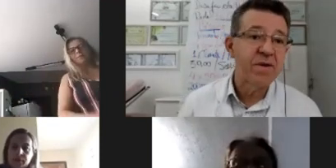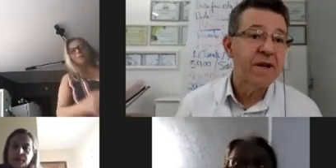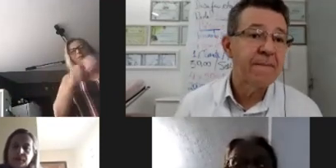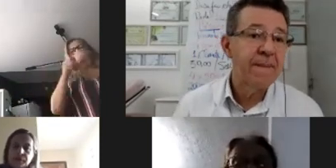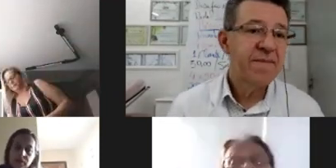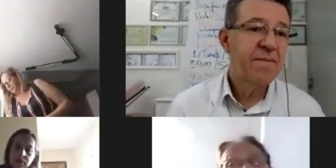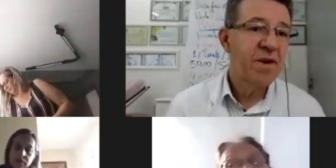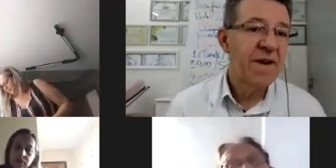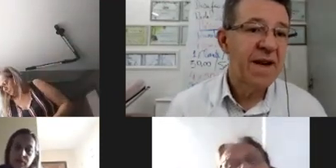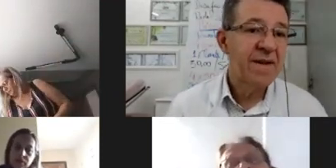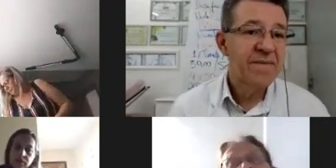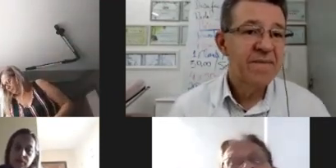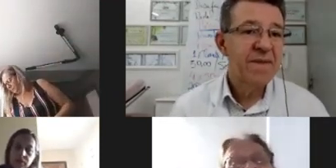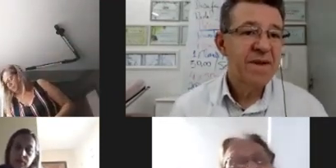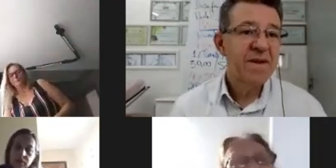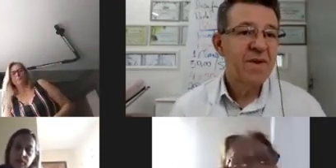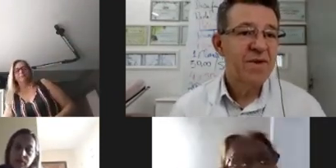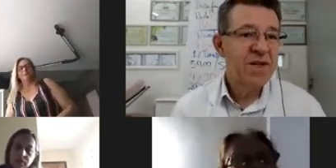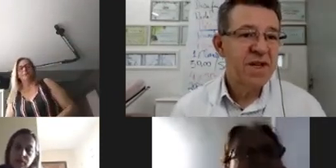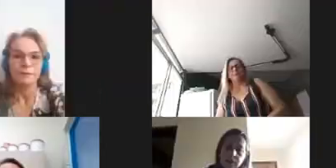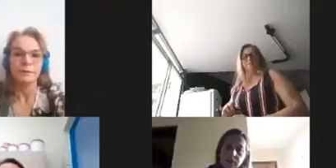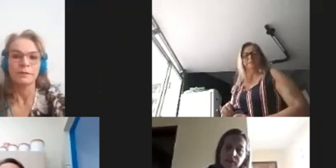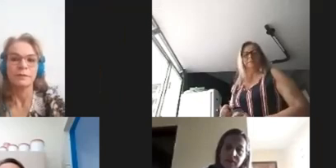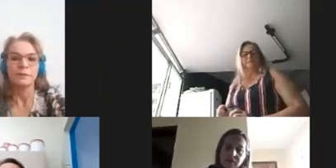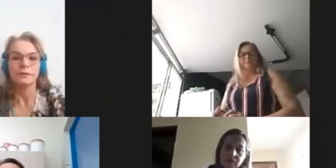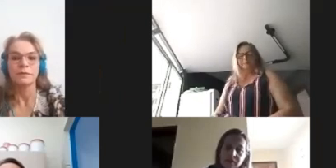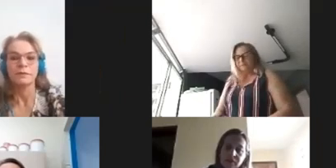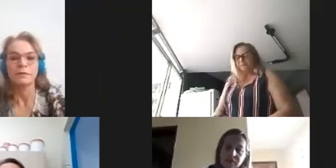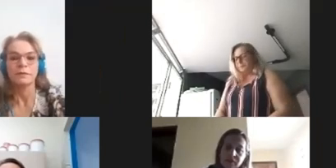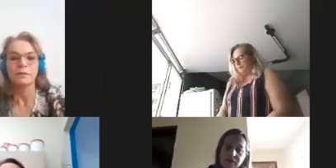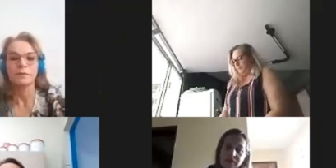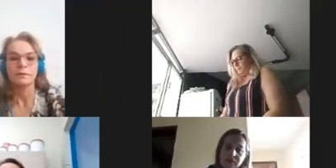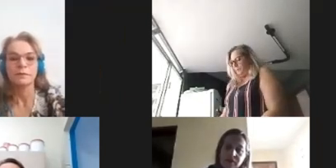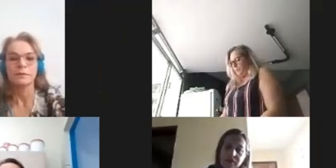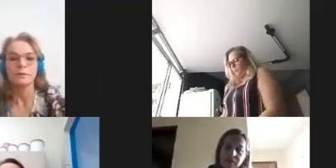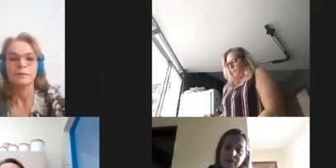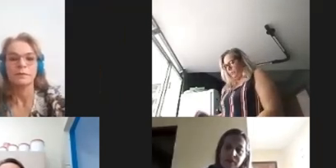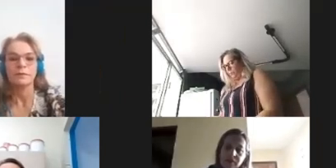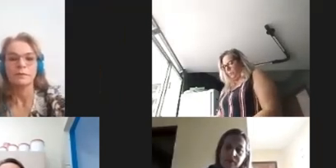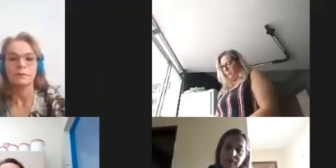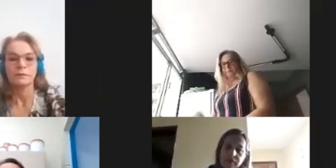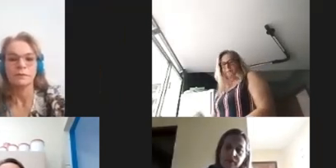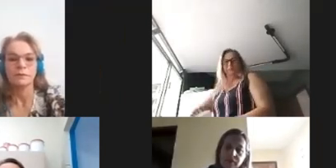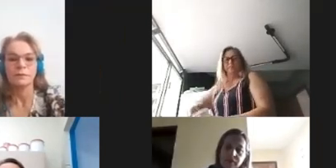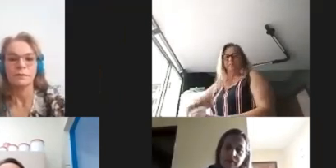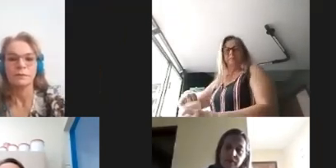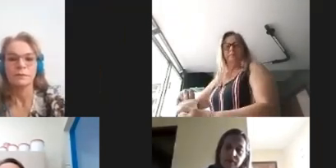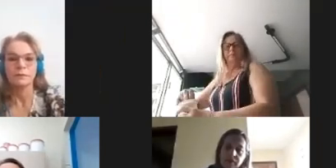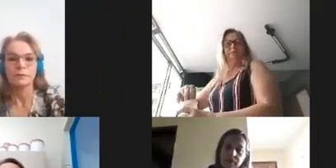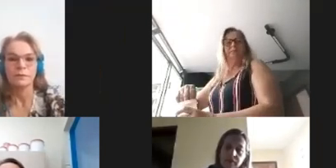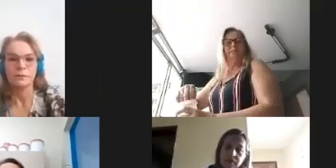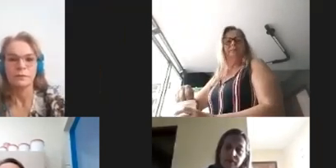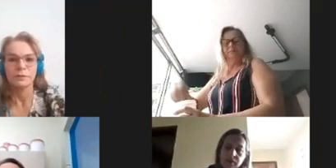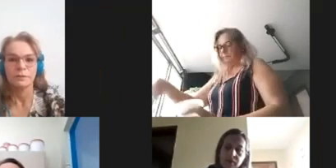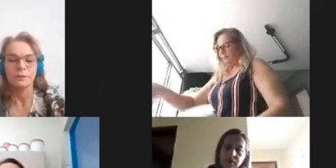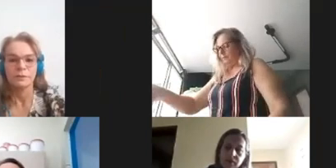fazer pergunta. Pode falar. bom dia. Bom Era dia. mais para dar um bom dia mesmo e para dizer que fazia um tempão que eu estava